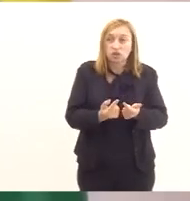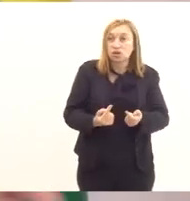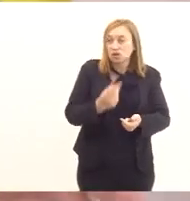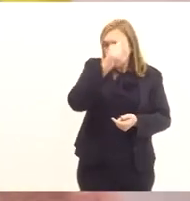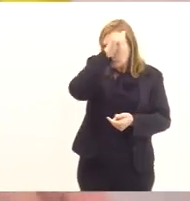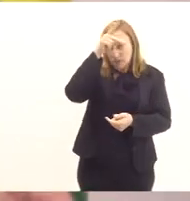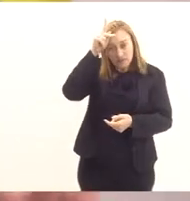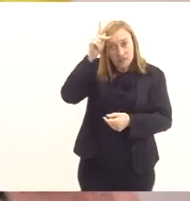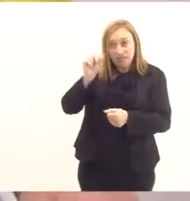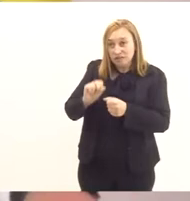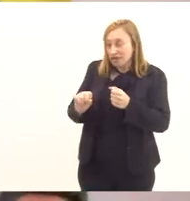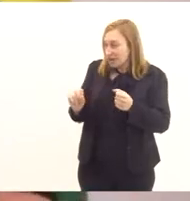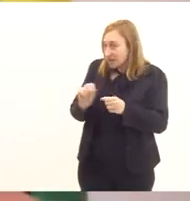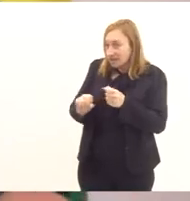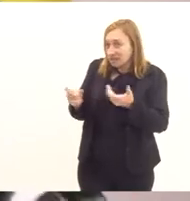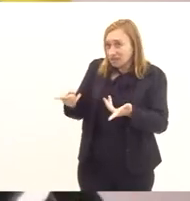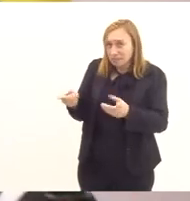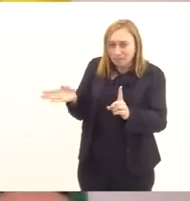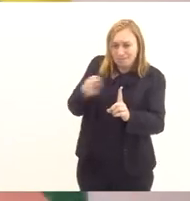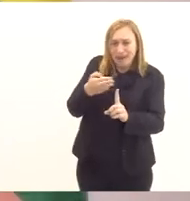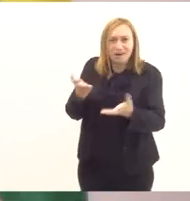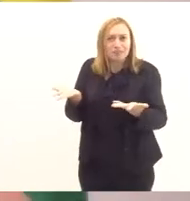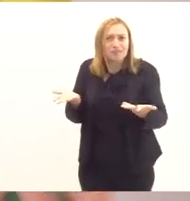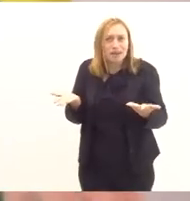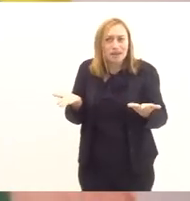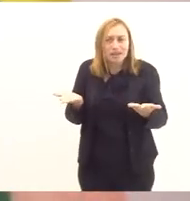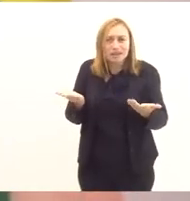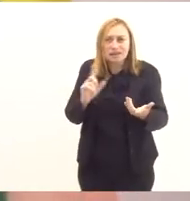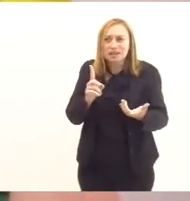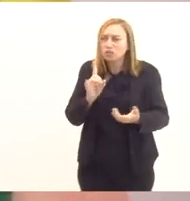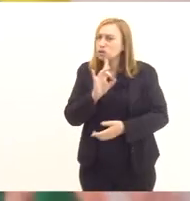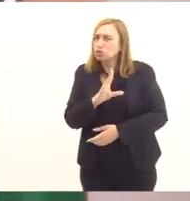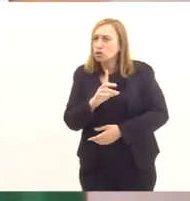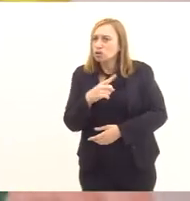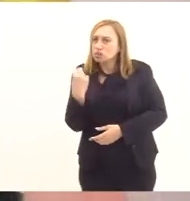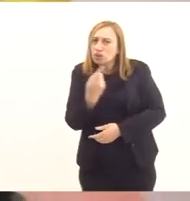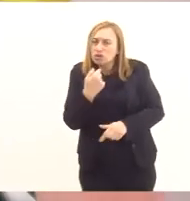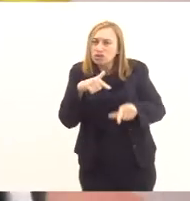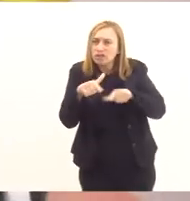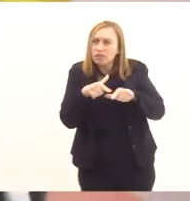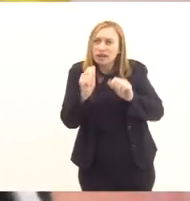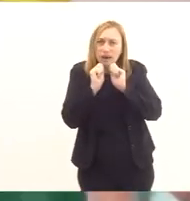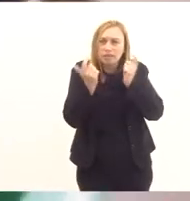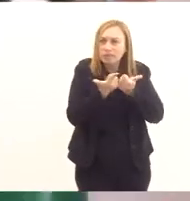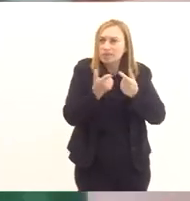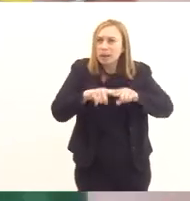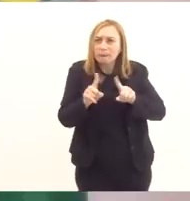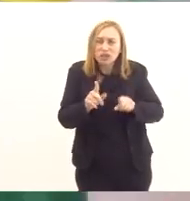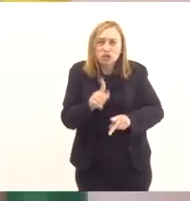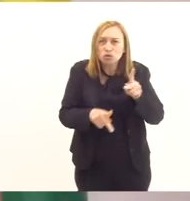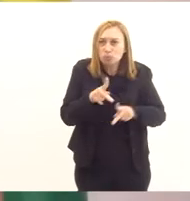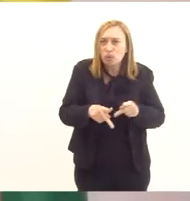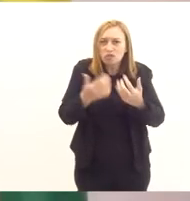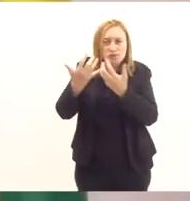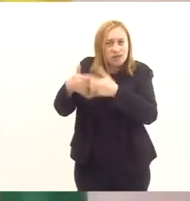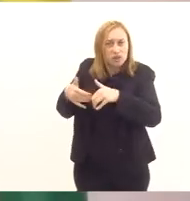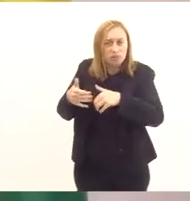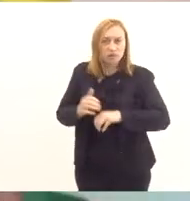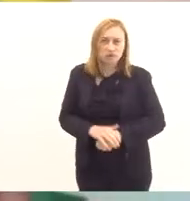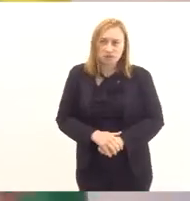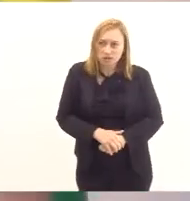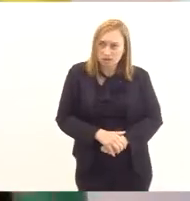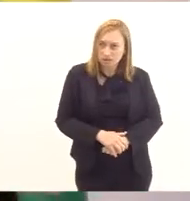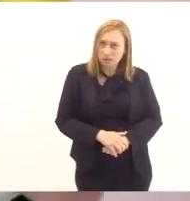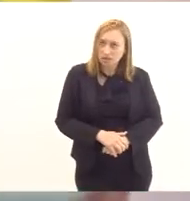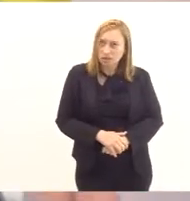prefeito faz o que faz que eu considero um tapa na cara não só dos nossos mandatos da Assembleia Legislativa mais do Povo de Petrópolis